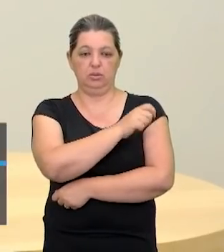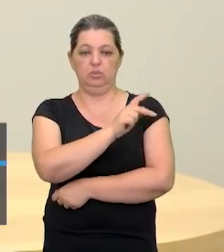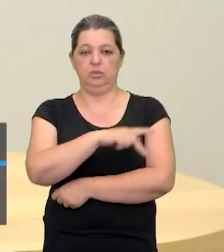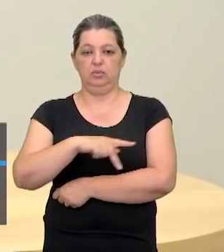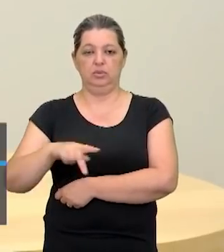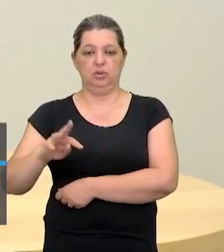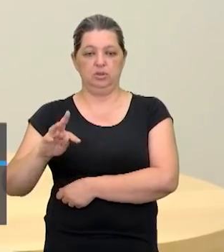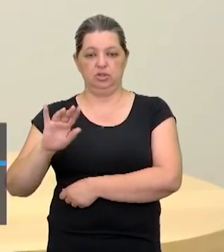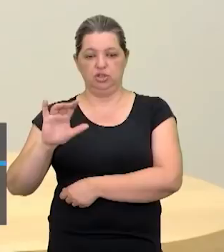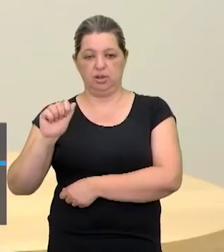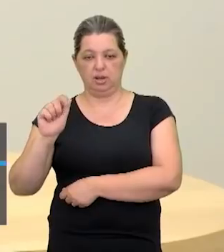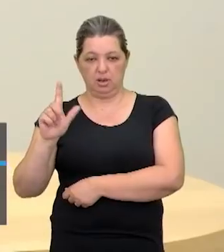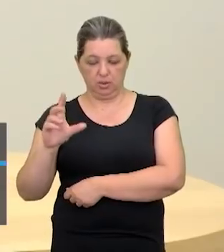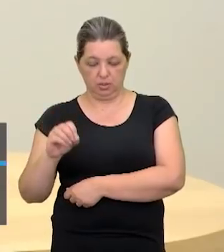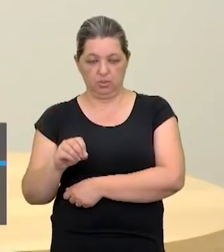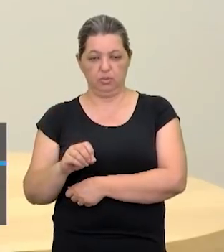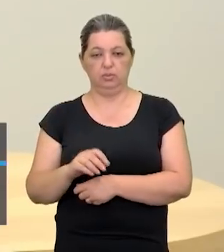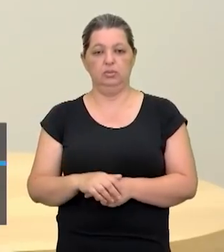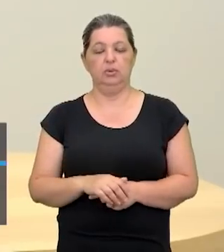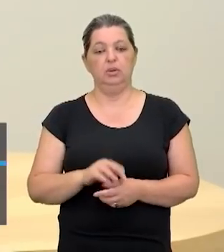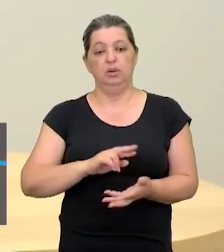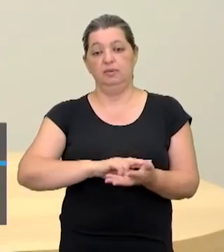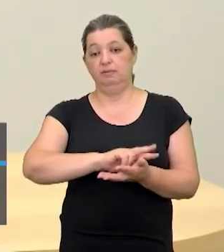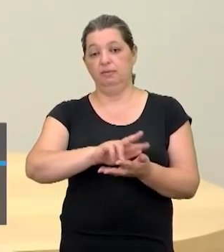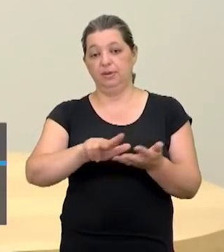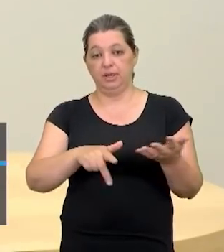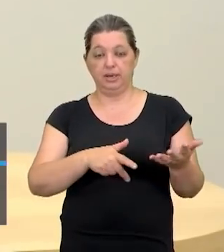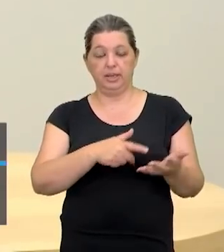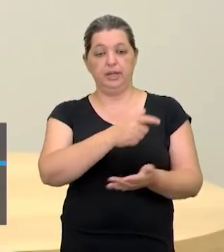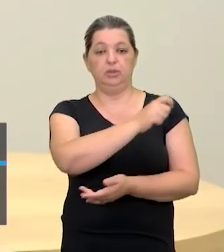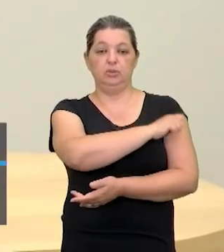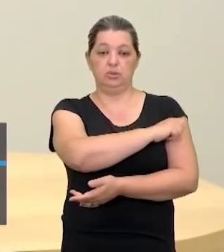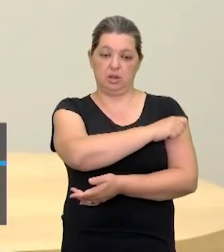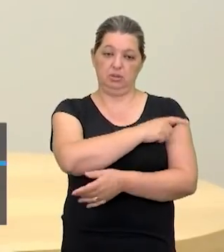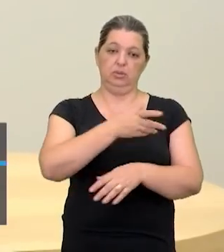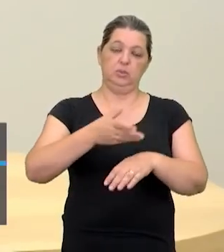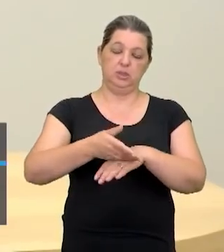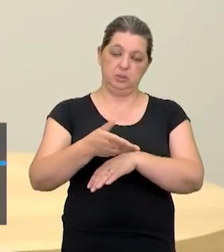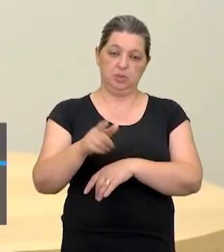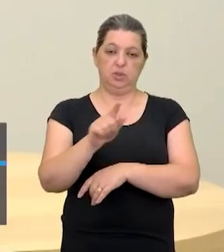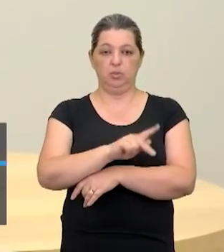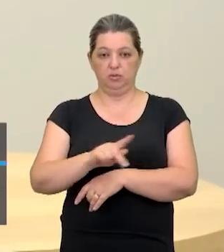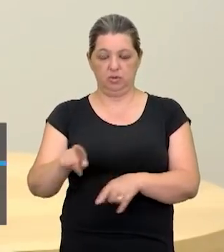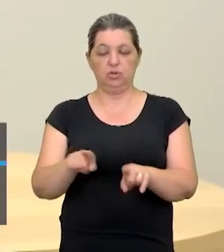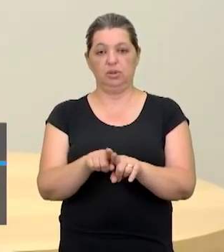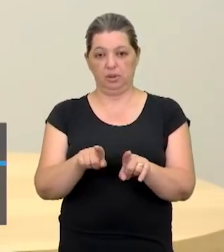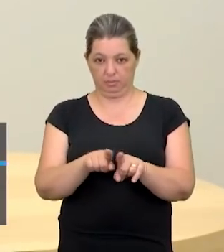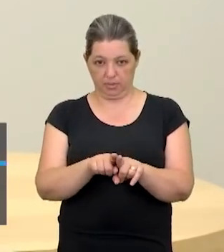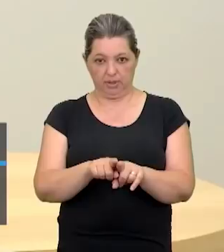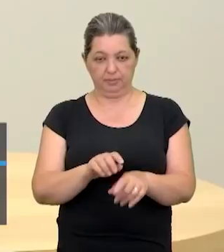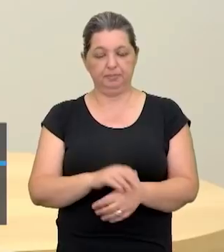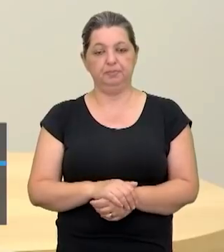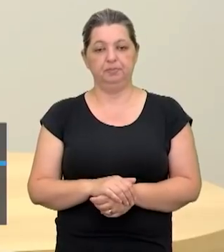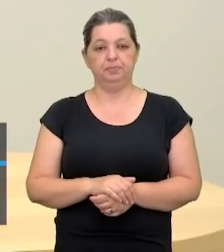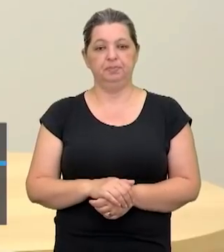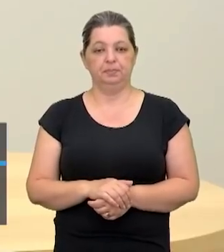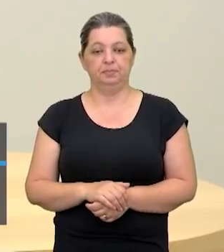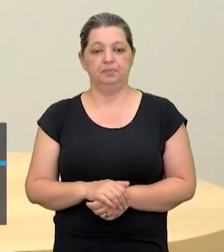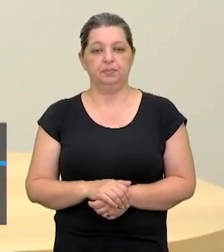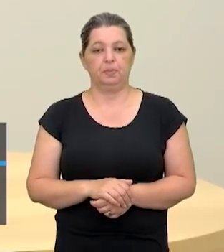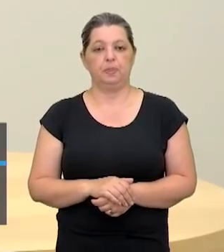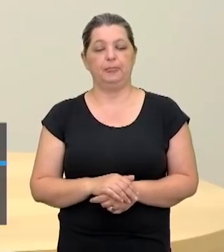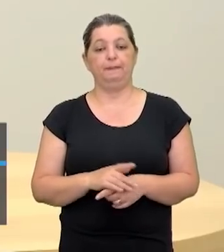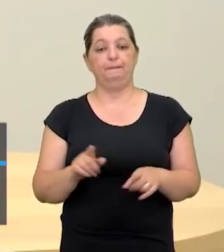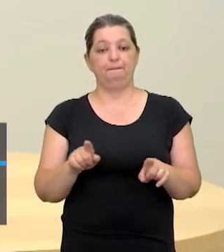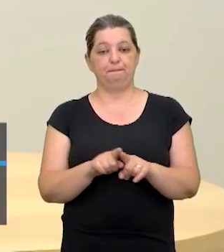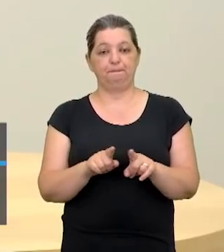Osasco, pro Vitor, aluno da professora Indiara, pro Gabriel, aluno da professora Vanilza, Ana Luísa, aluna da professora